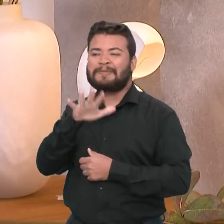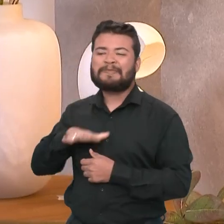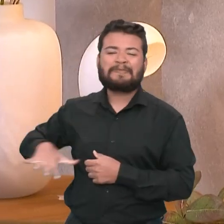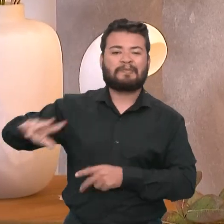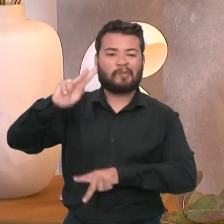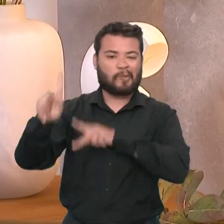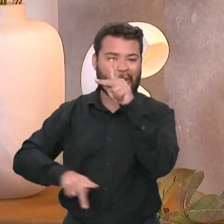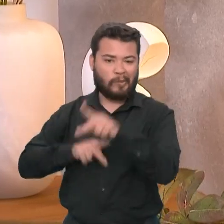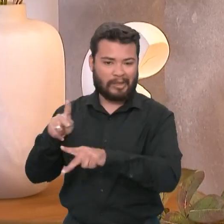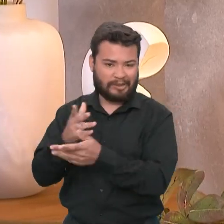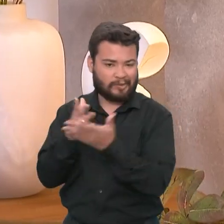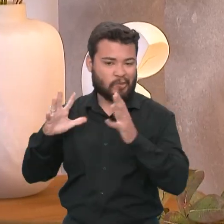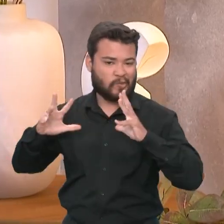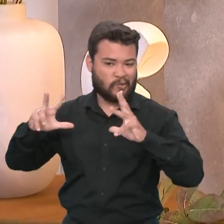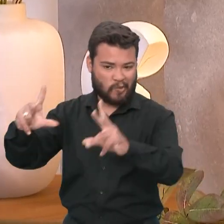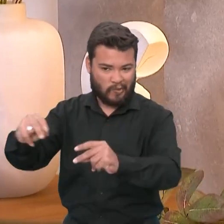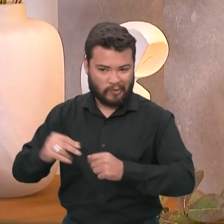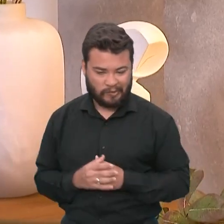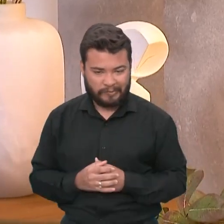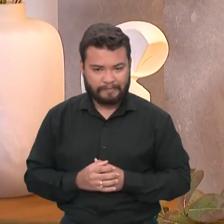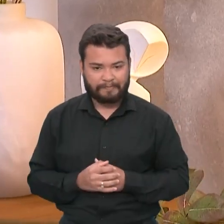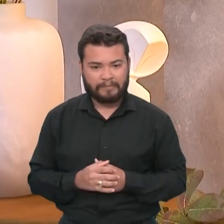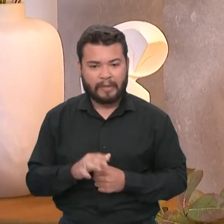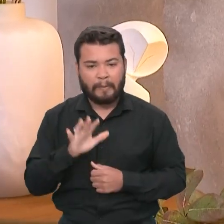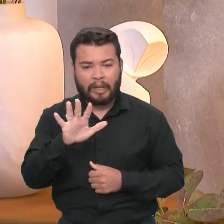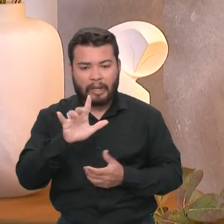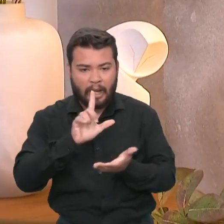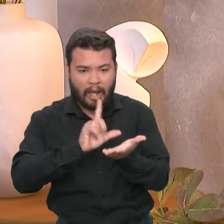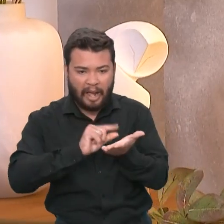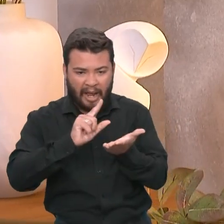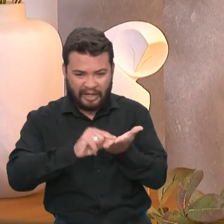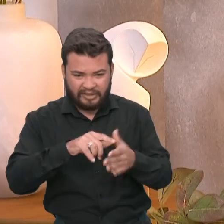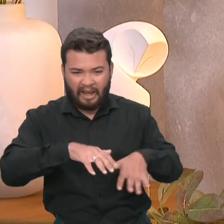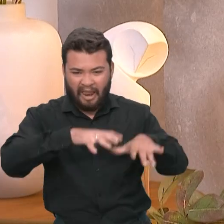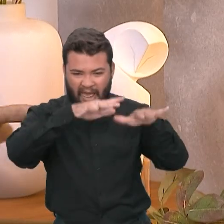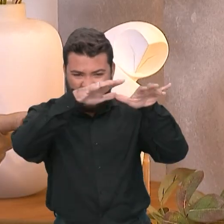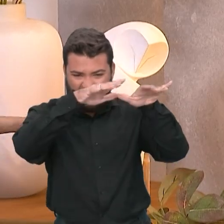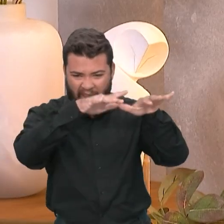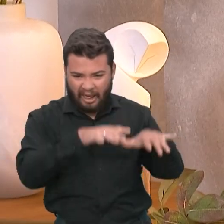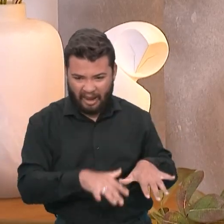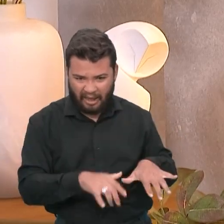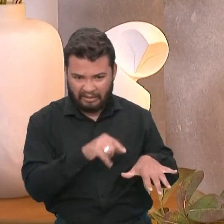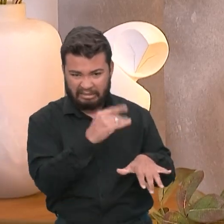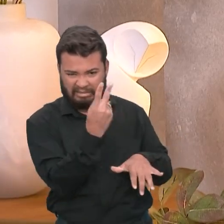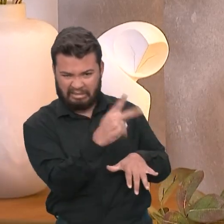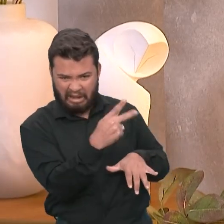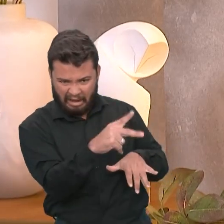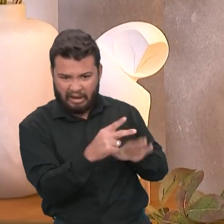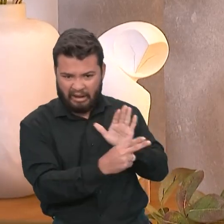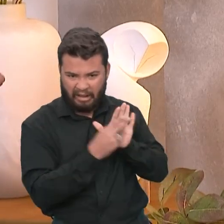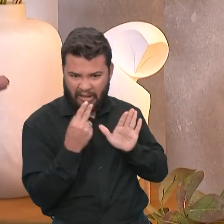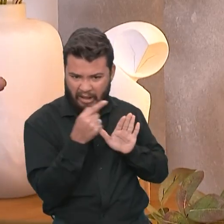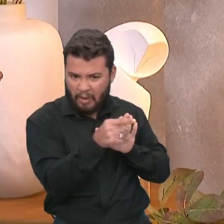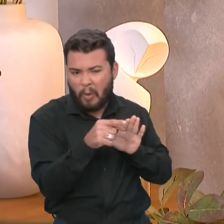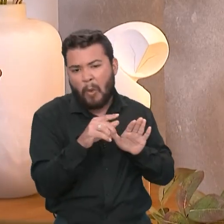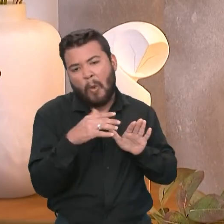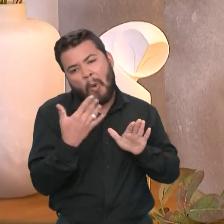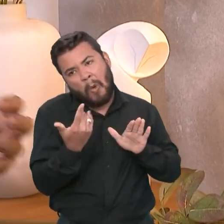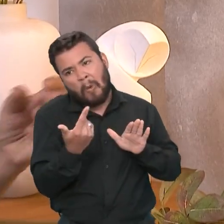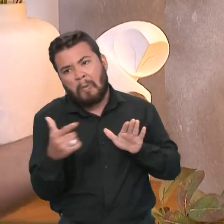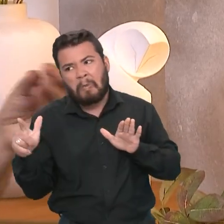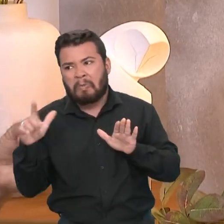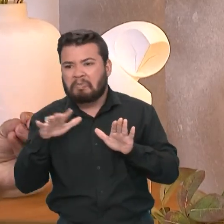entanto, os custos para construir esse artigo do tempo da Daíse ou de toda a estrutura que